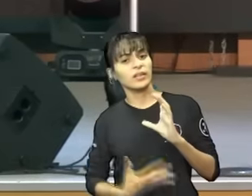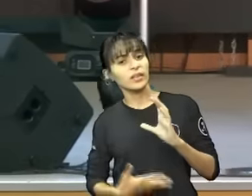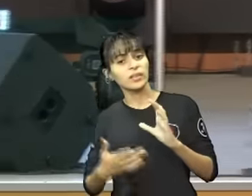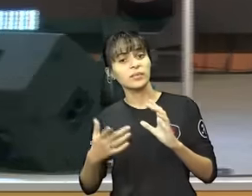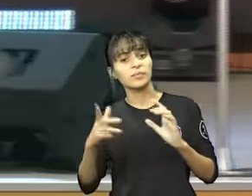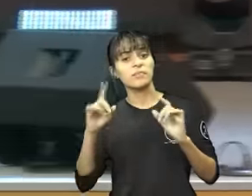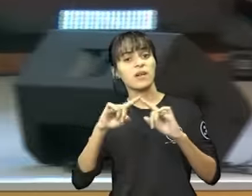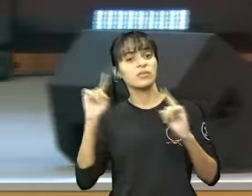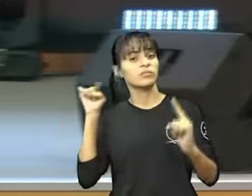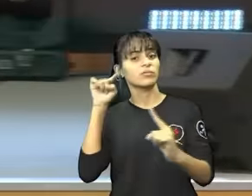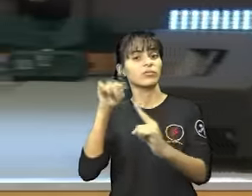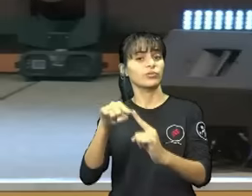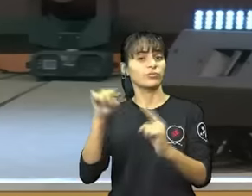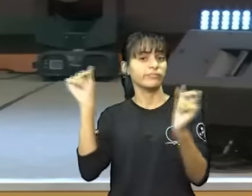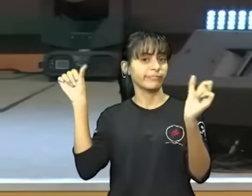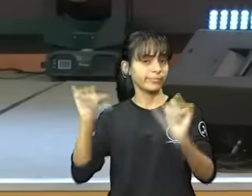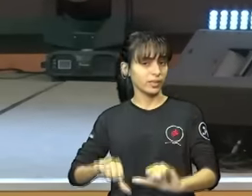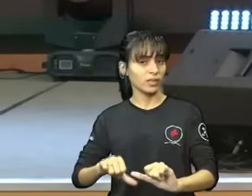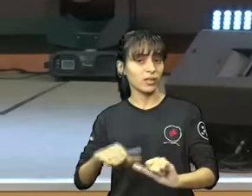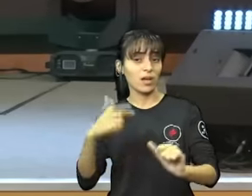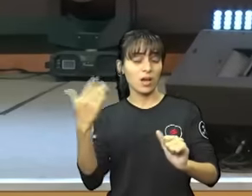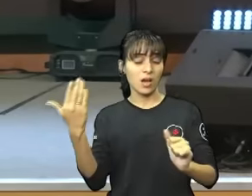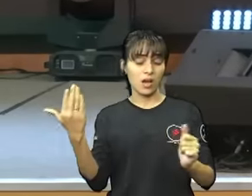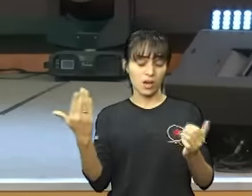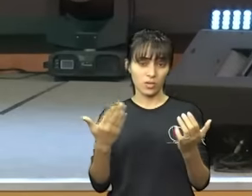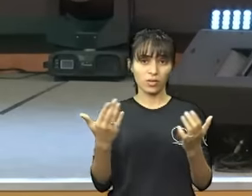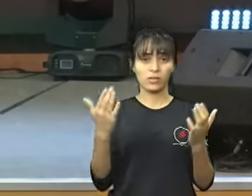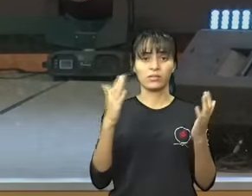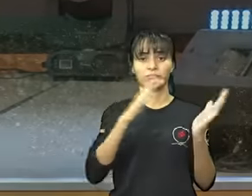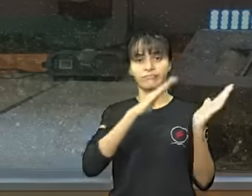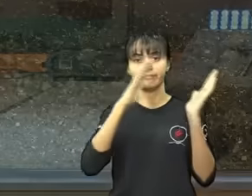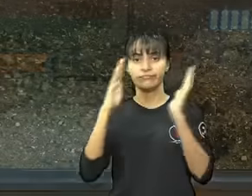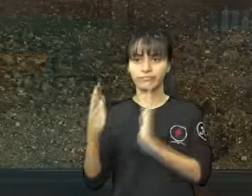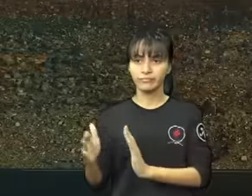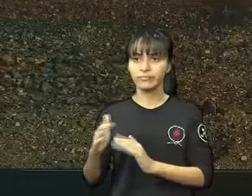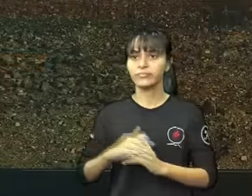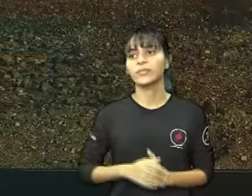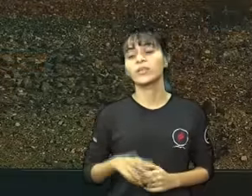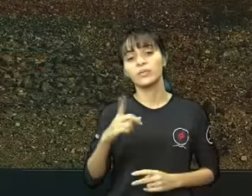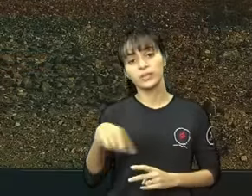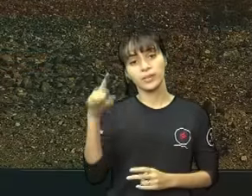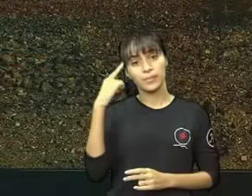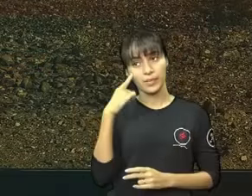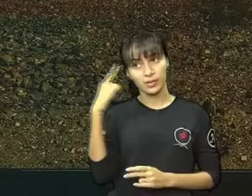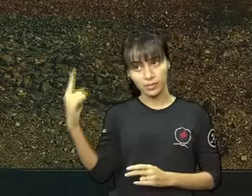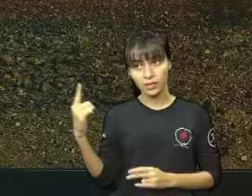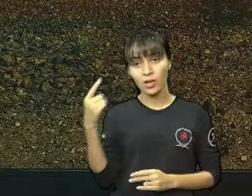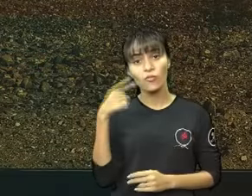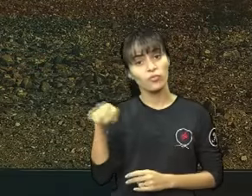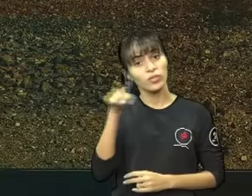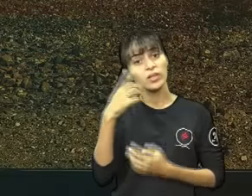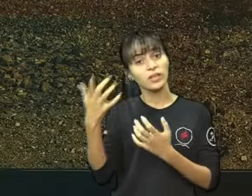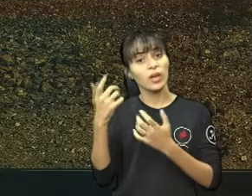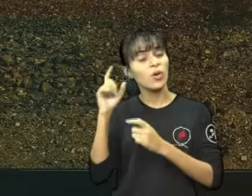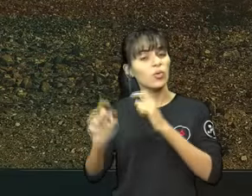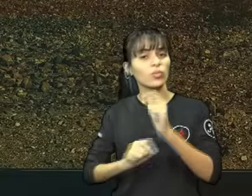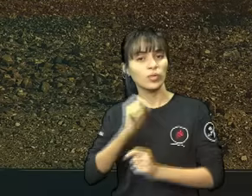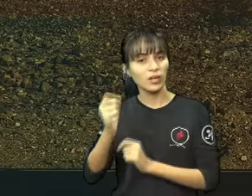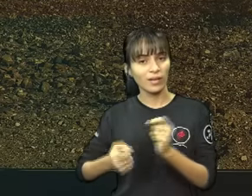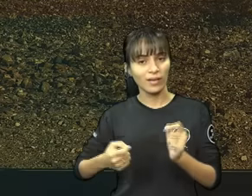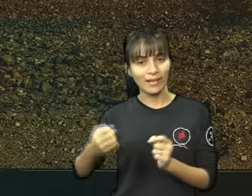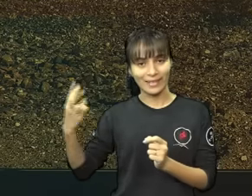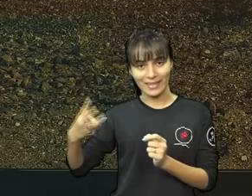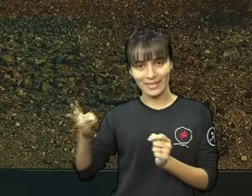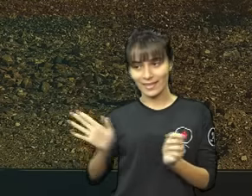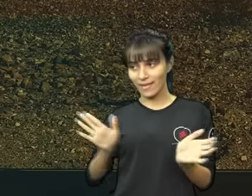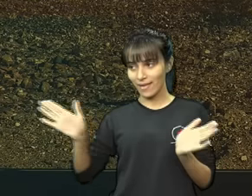resultados agora eu vou para o segundo estilo de vida para você poder pensar o que que você quer que não vai ter terceira